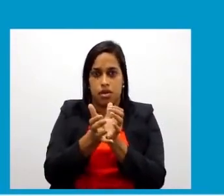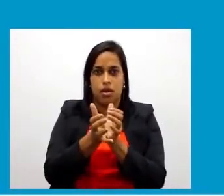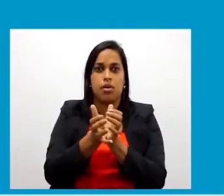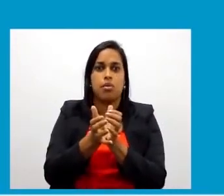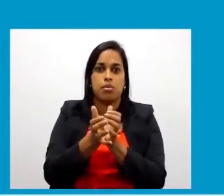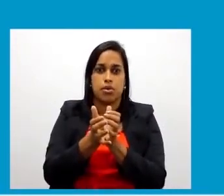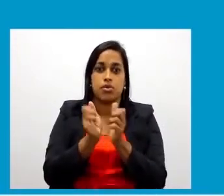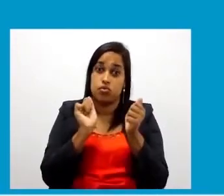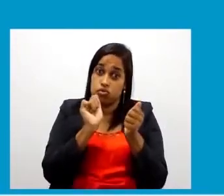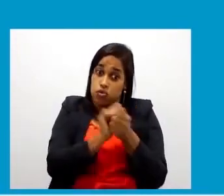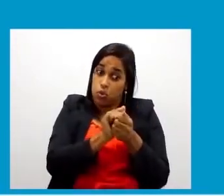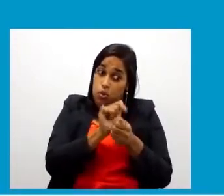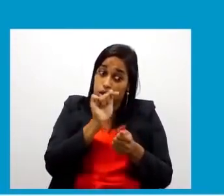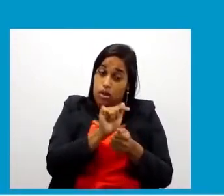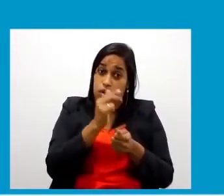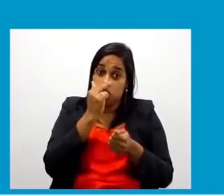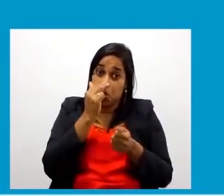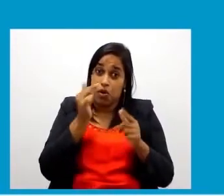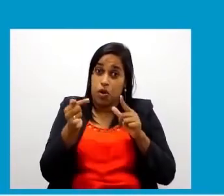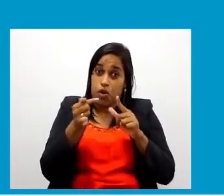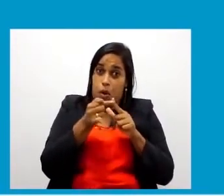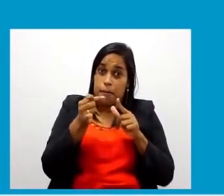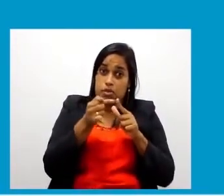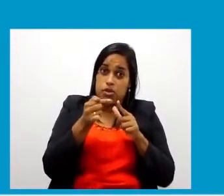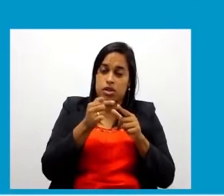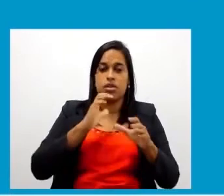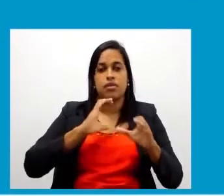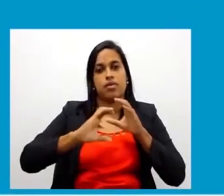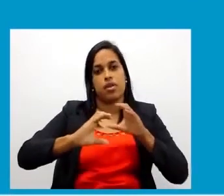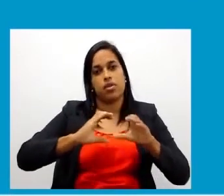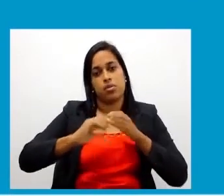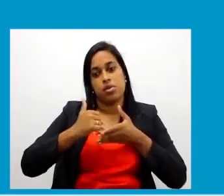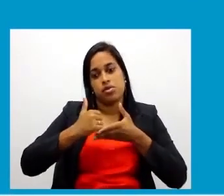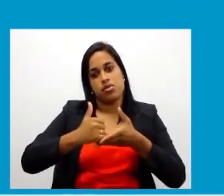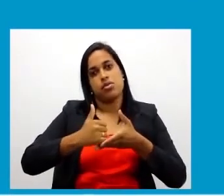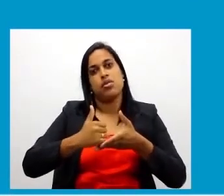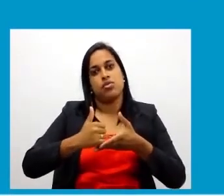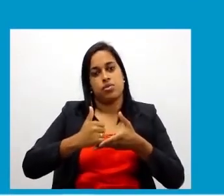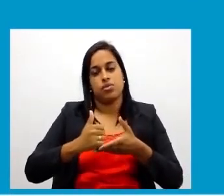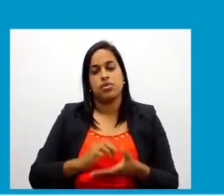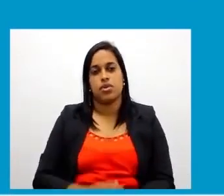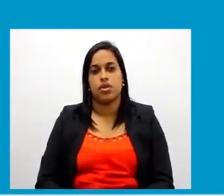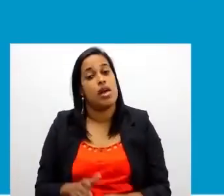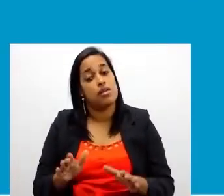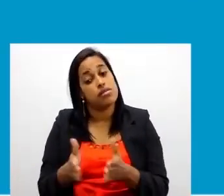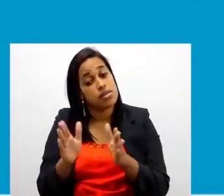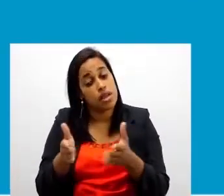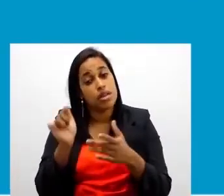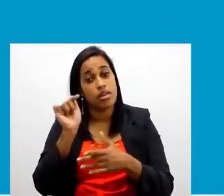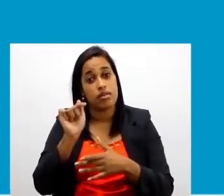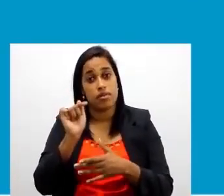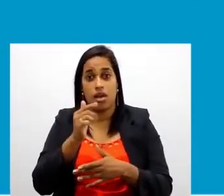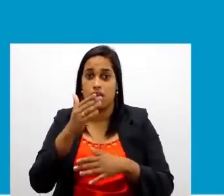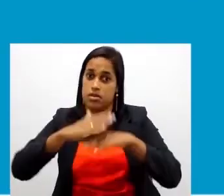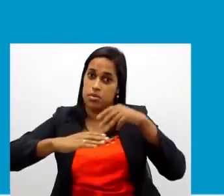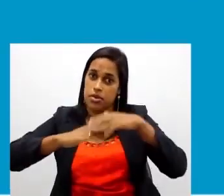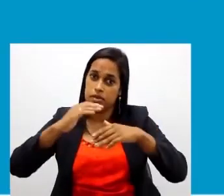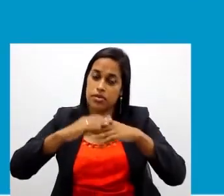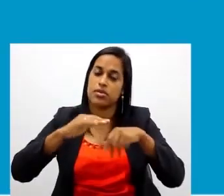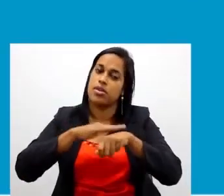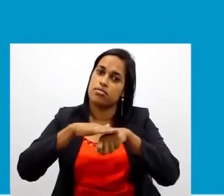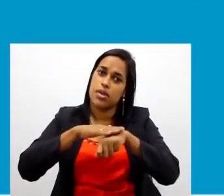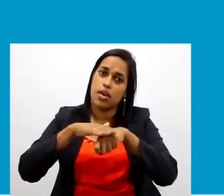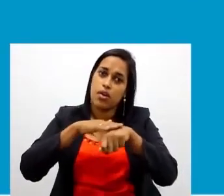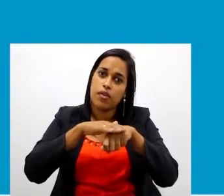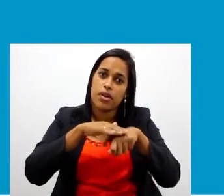mais juntas. Elas estão juntas para o mesmo objetivo e a comunicação ajuda a gente a chegar nesse ponto. Incentivar esses colaboradores